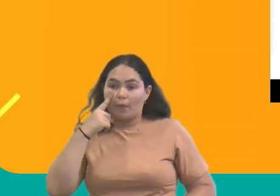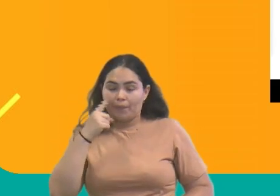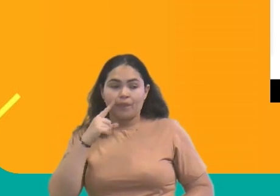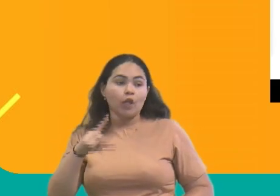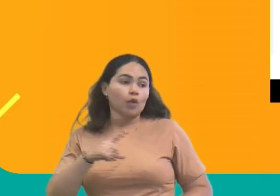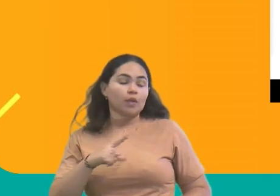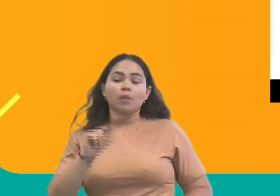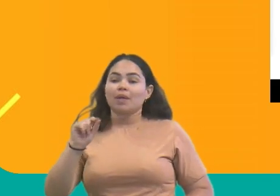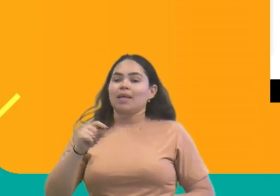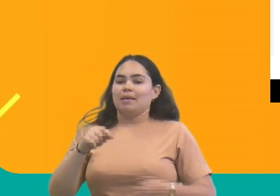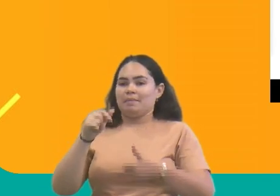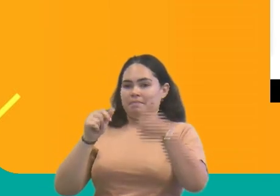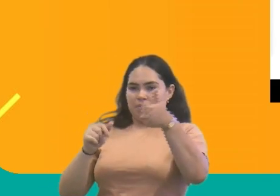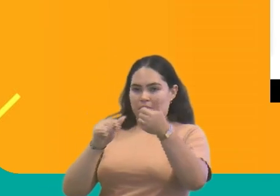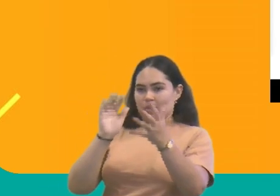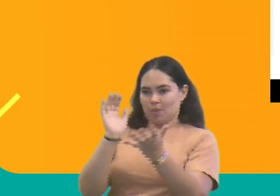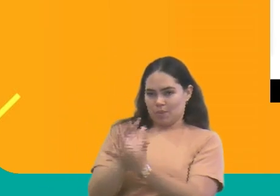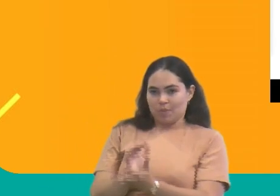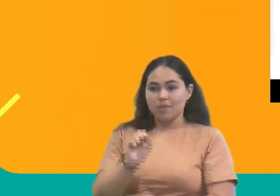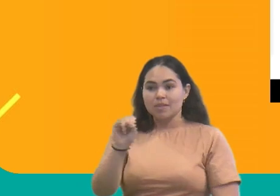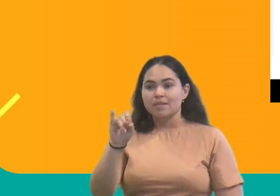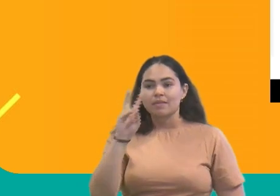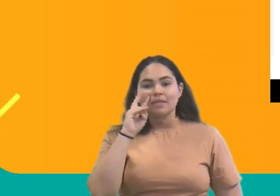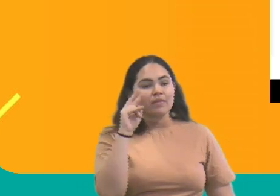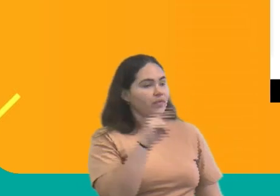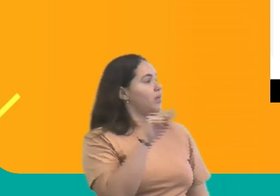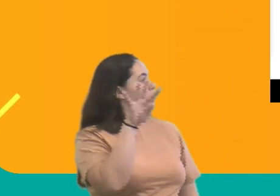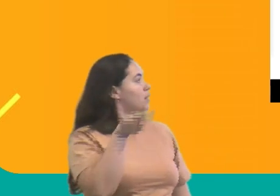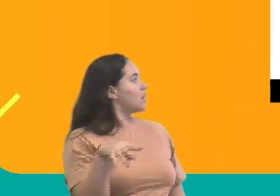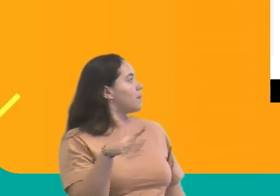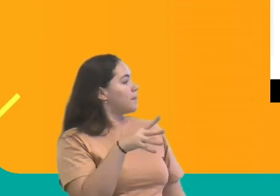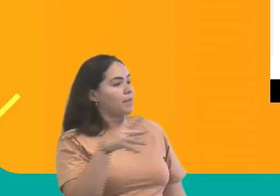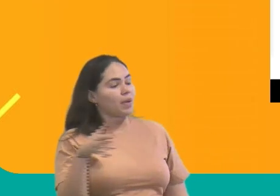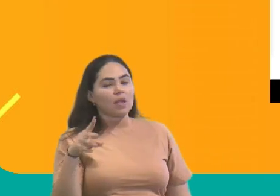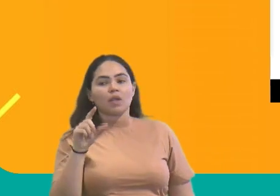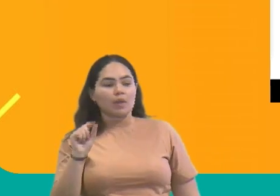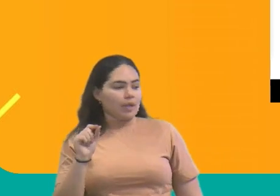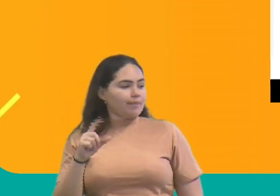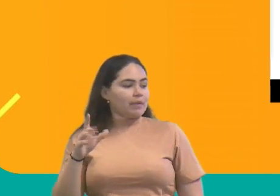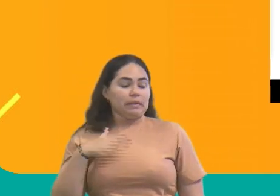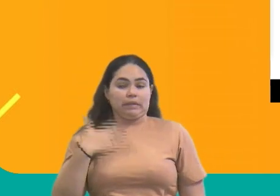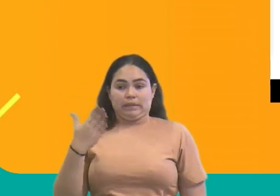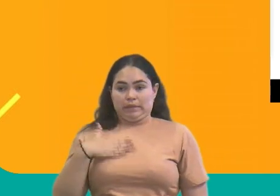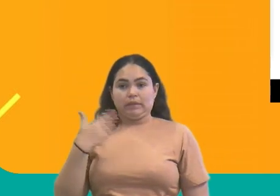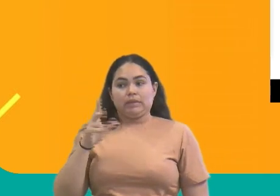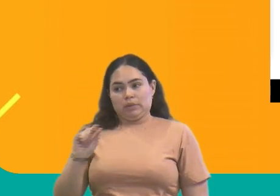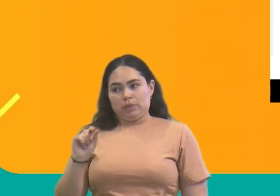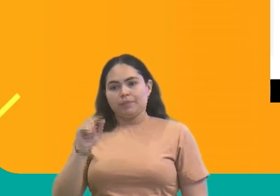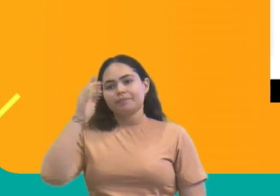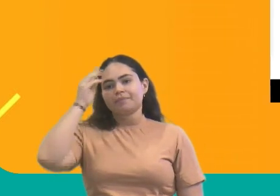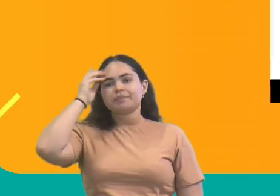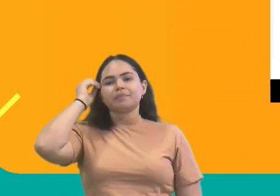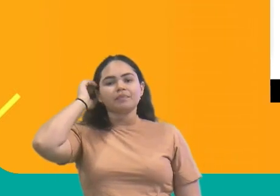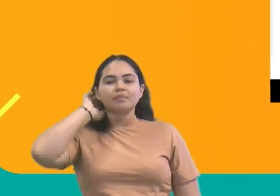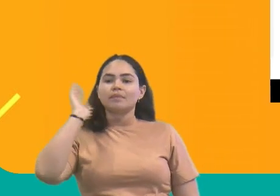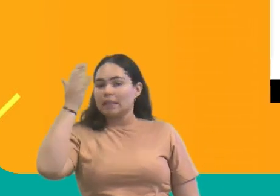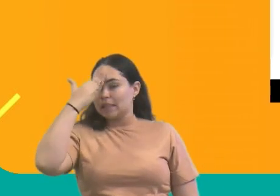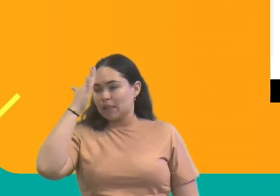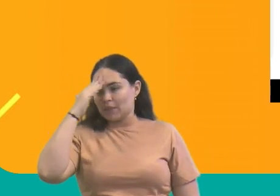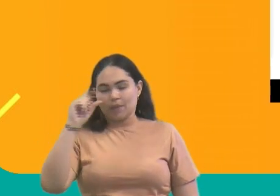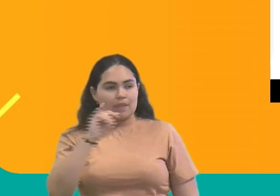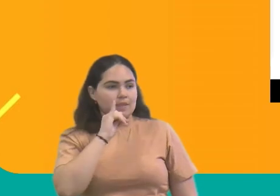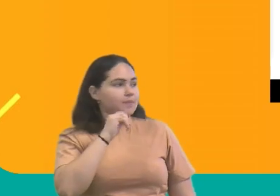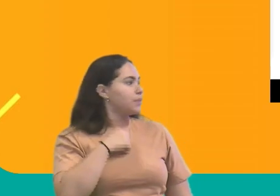tenho na primeira dieta, se vocês forem olhar a tabelinha, né? Que tabelinha é outra coisa que assusta. A gente vai ter